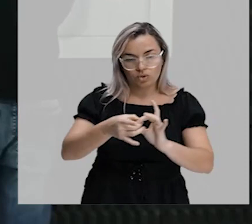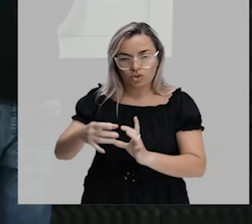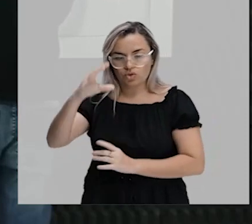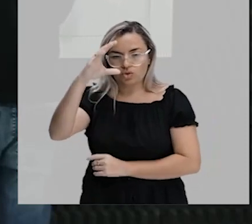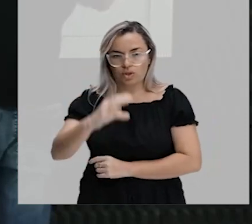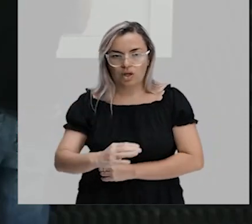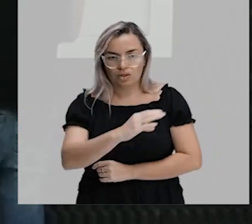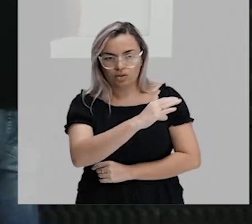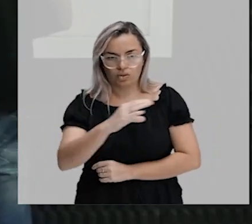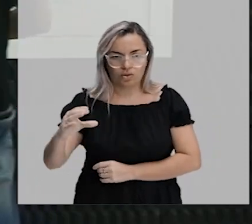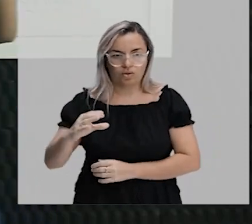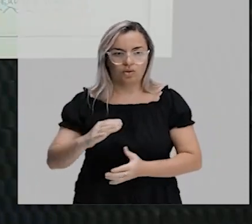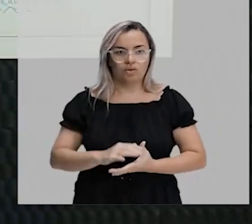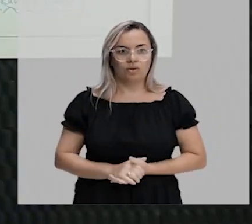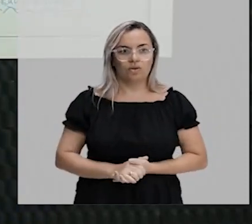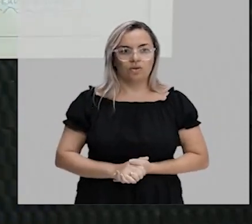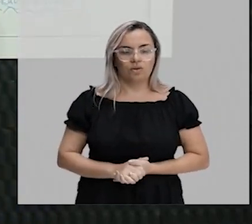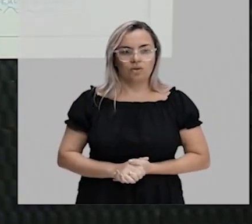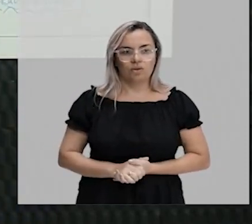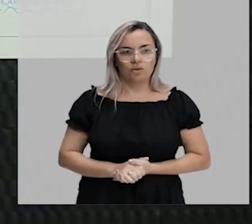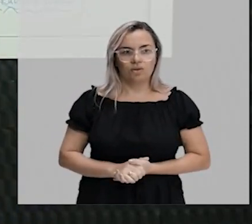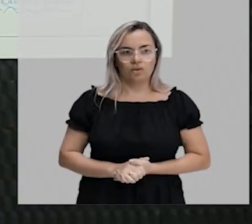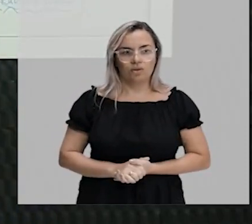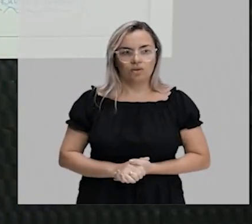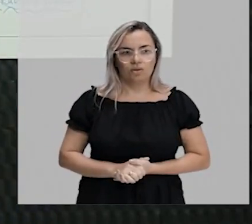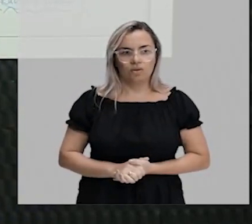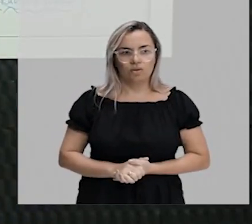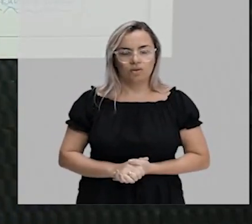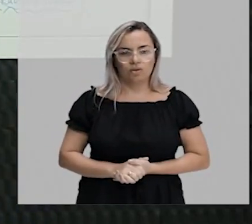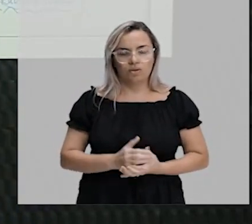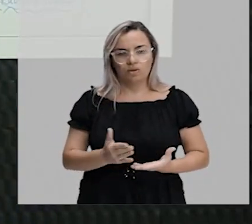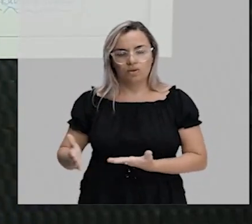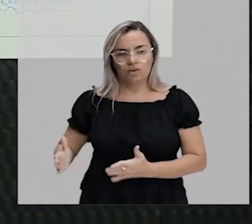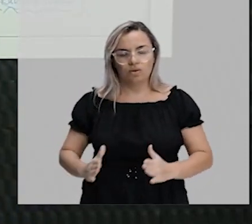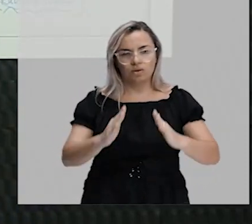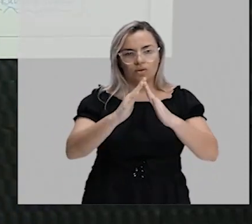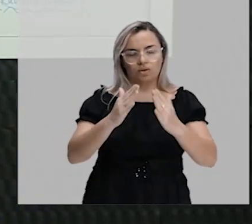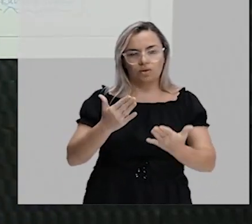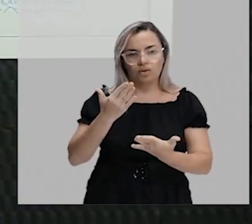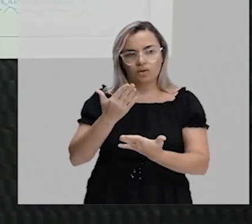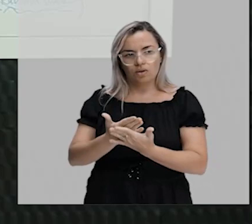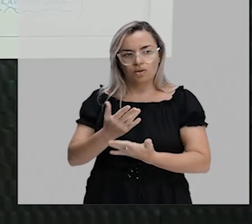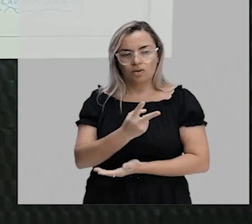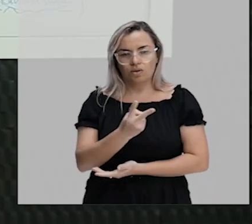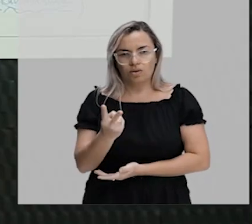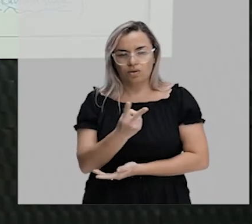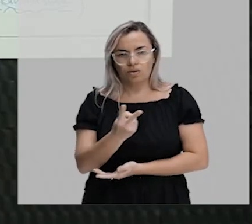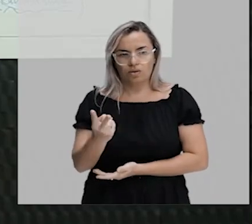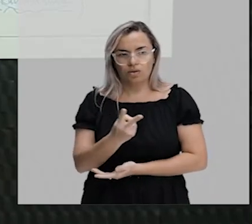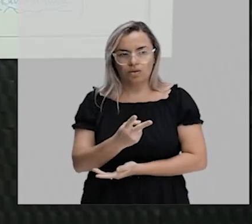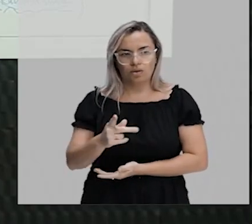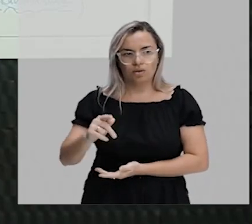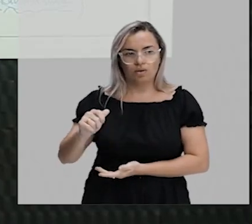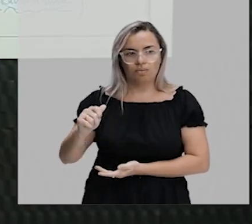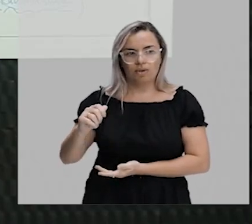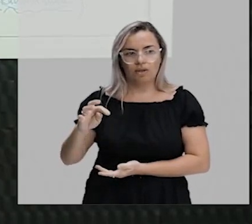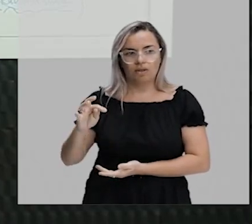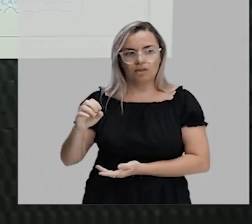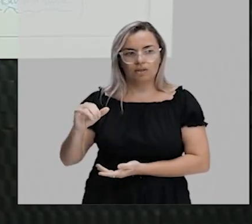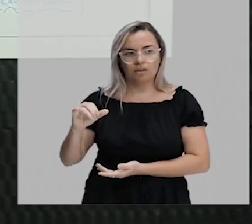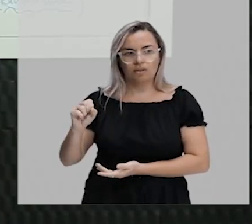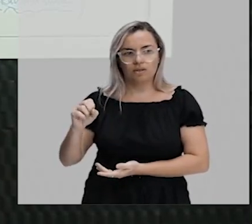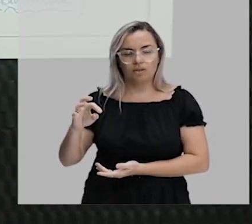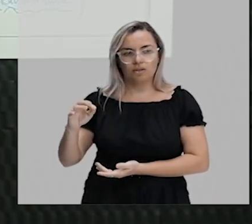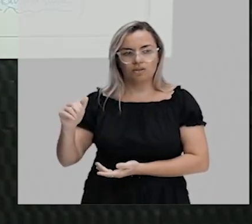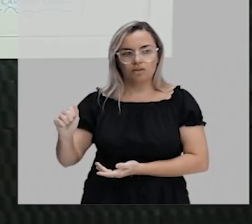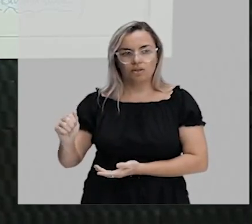cristão, ok? Aqui dentro das suas escolas, necessariamente falando, patrística e escolástica, tá?